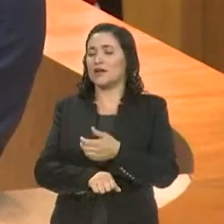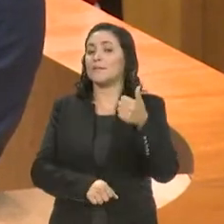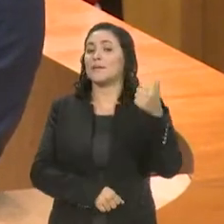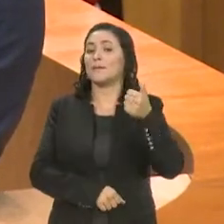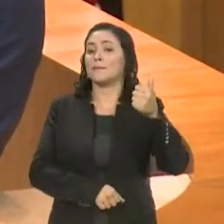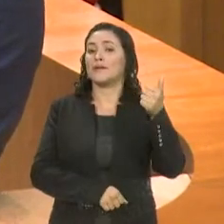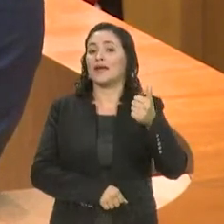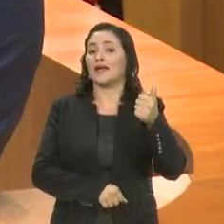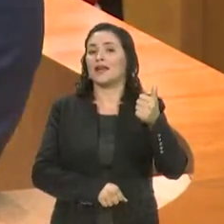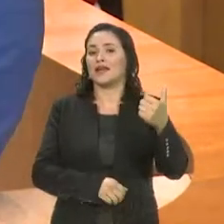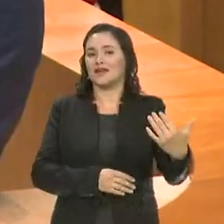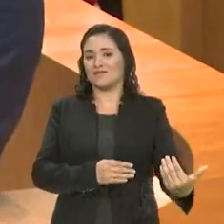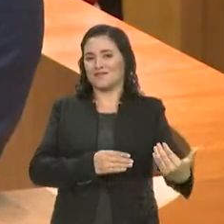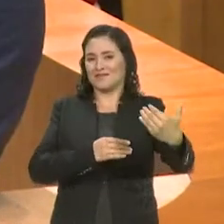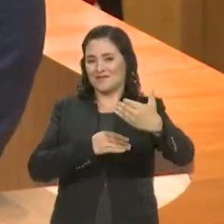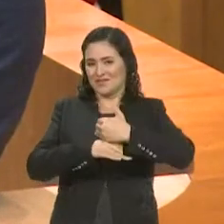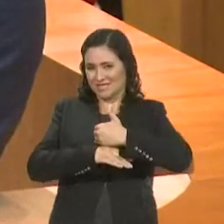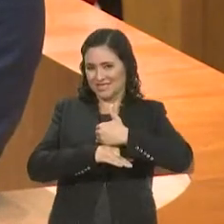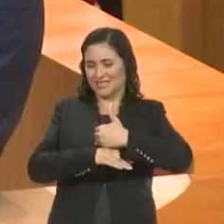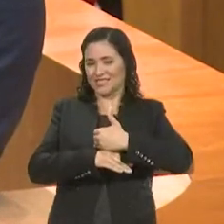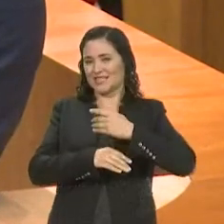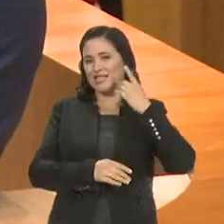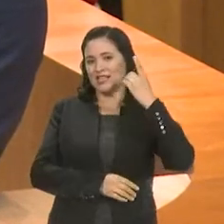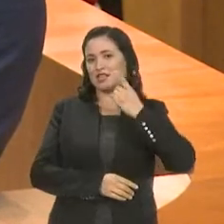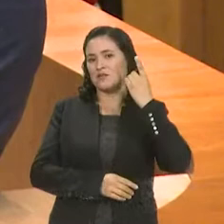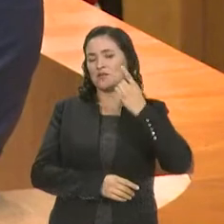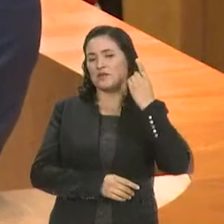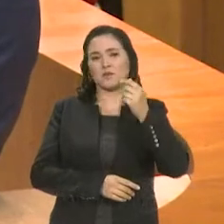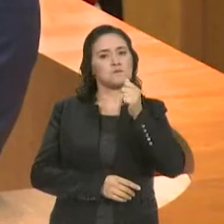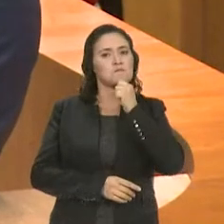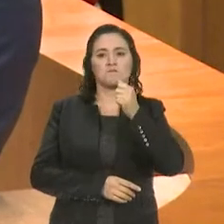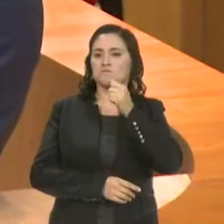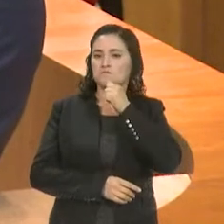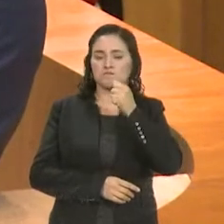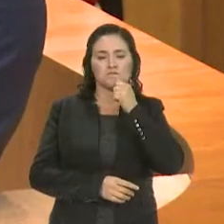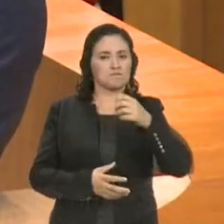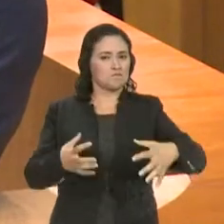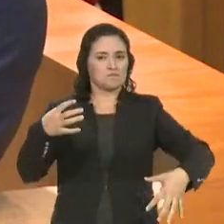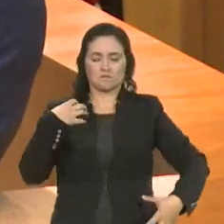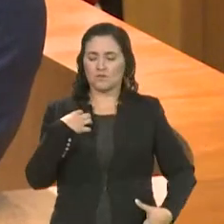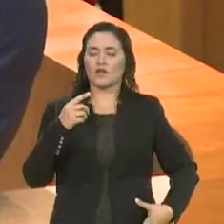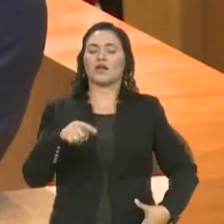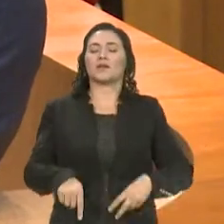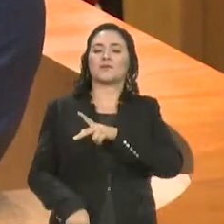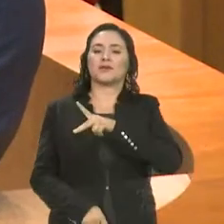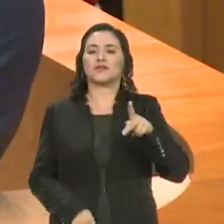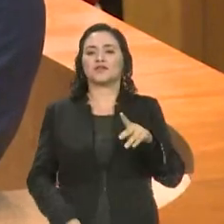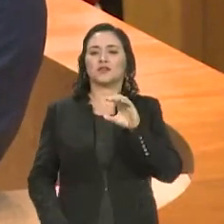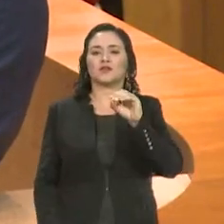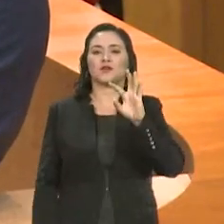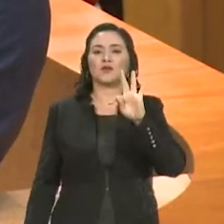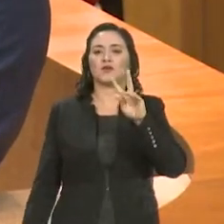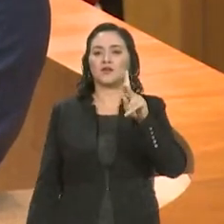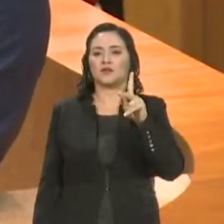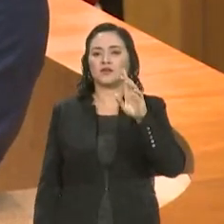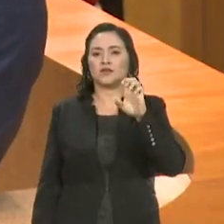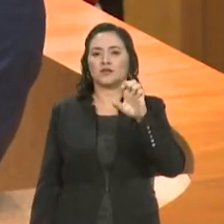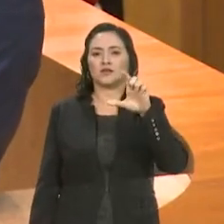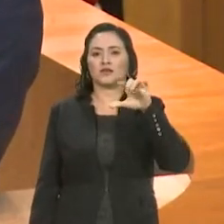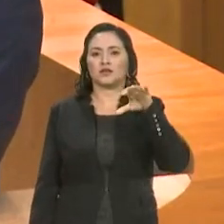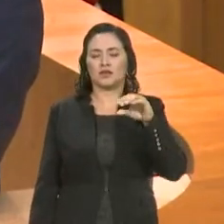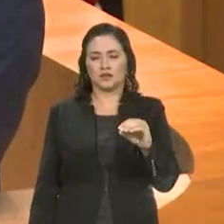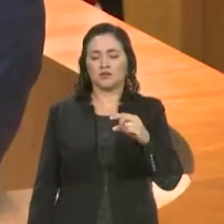deputado, sem ter assumido ainda, foi do nosso presidente Otelino. Então, tenho um carinho, um respeito muito